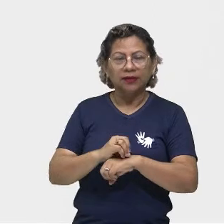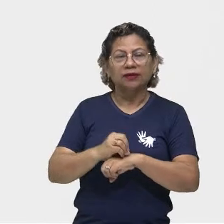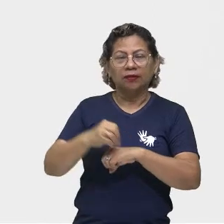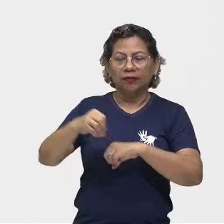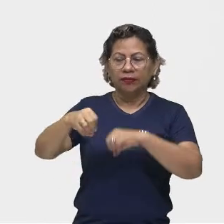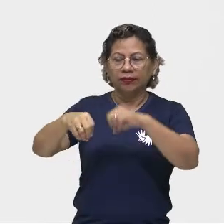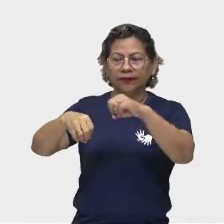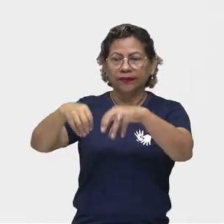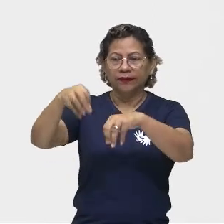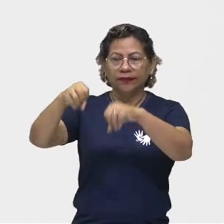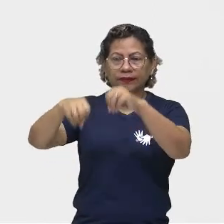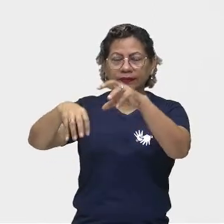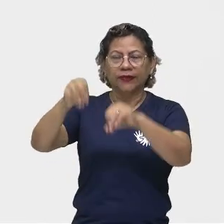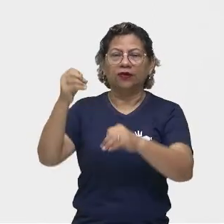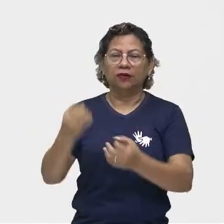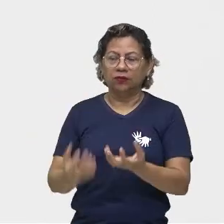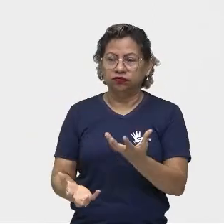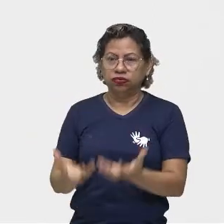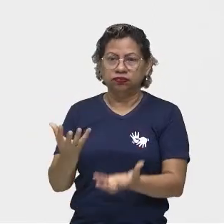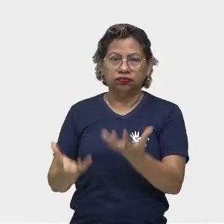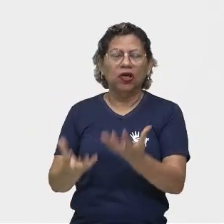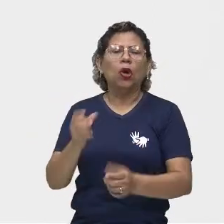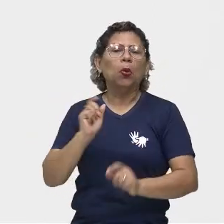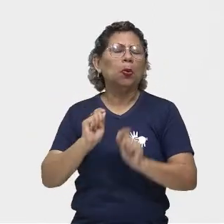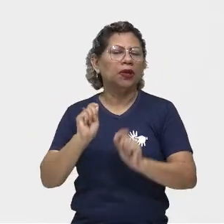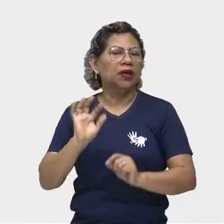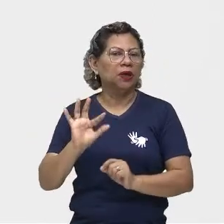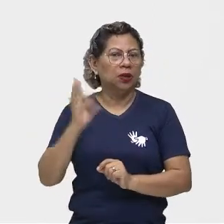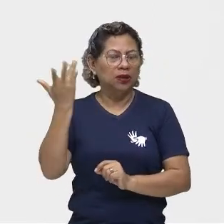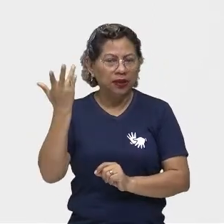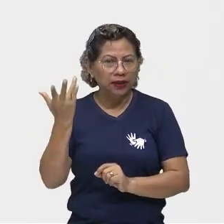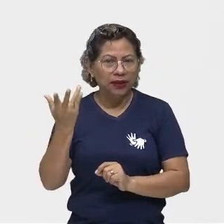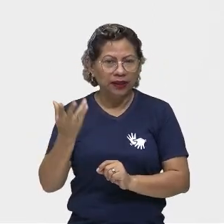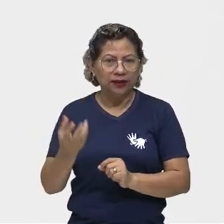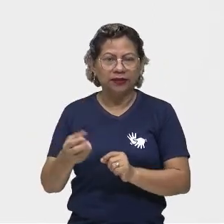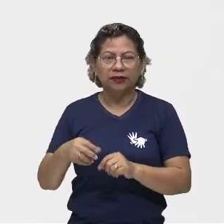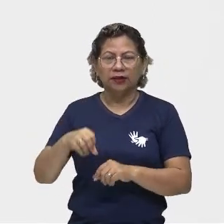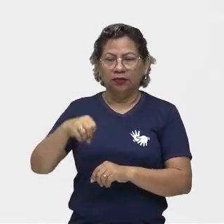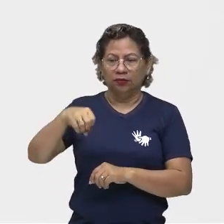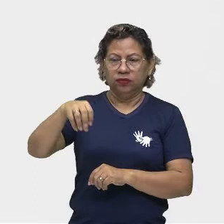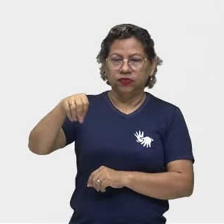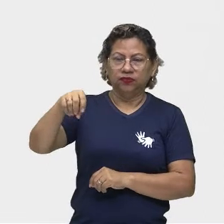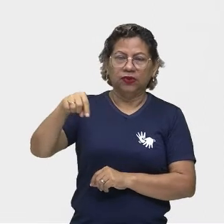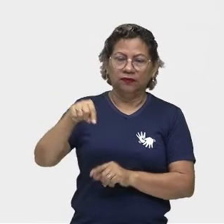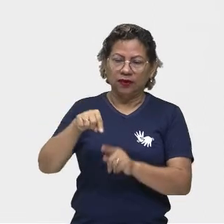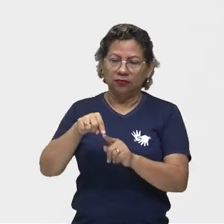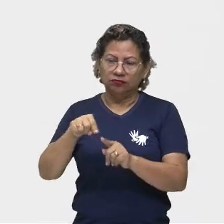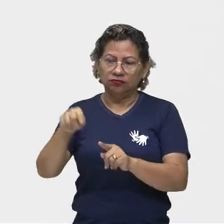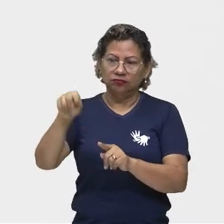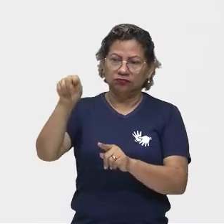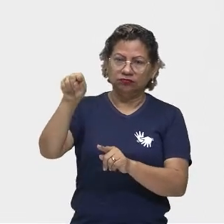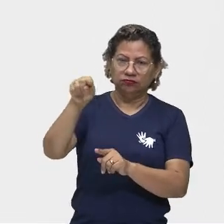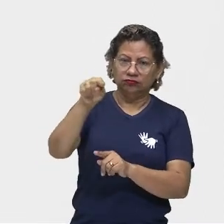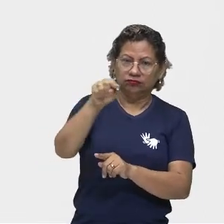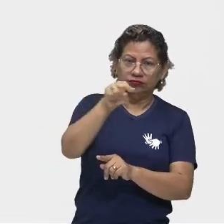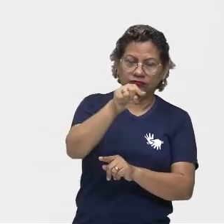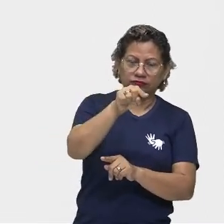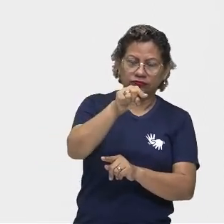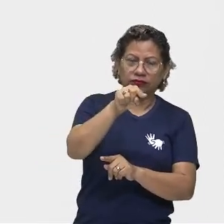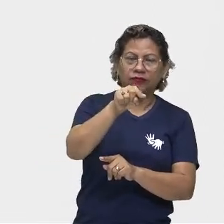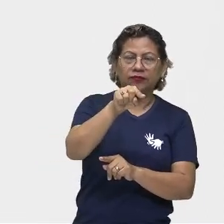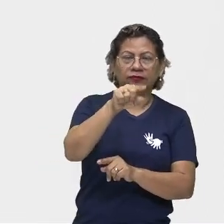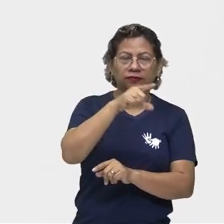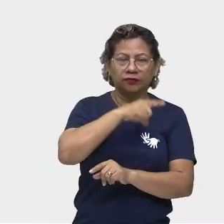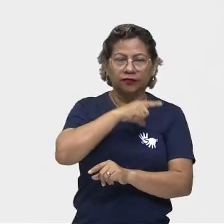quando aumenta essa temperatura, o que acontece? O vapor da água ele vai passar pelo cilindro e aqui esse pistão vai